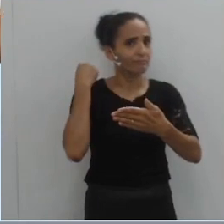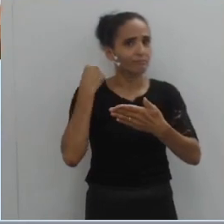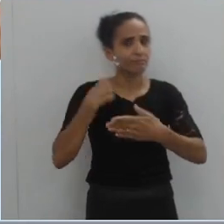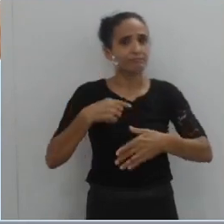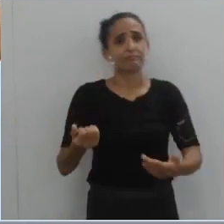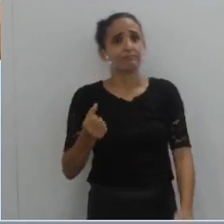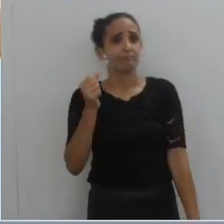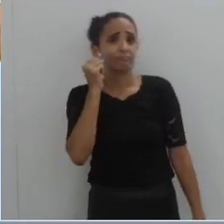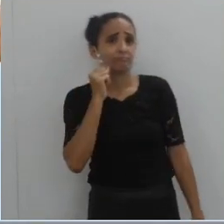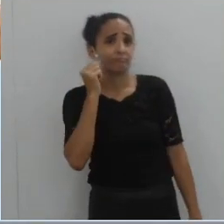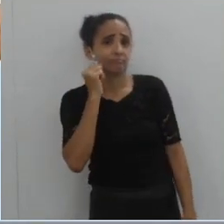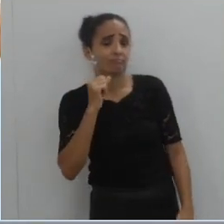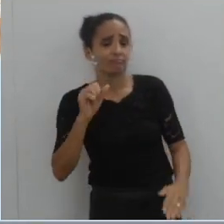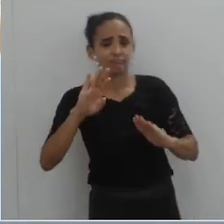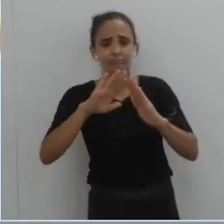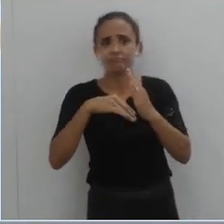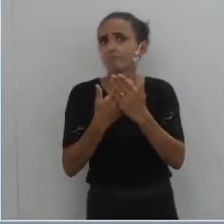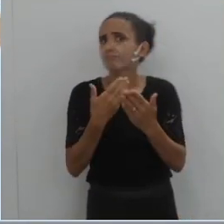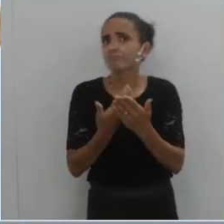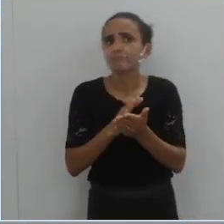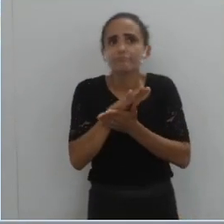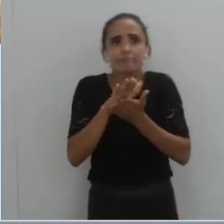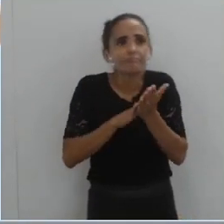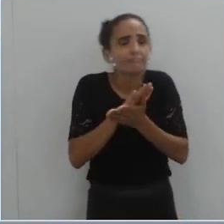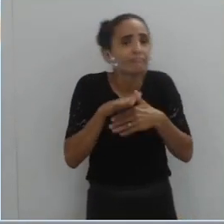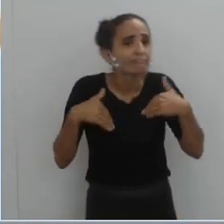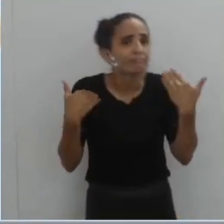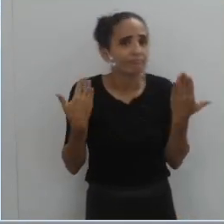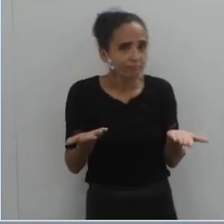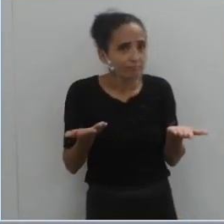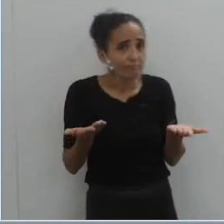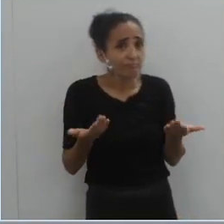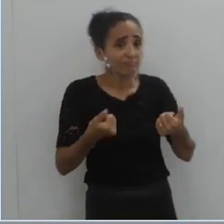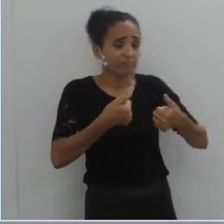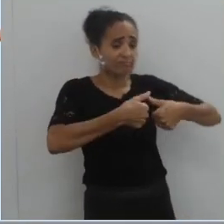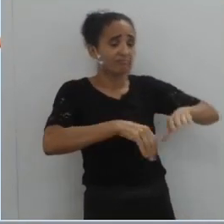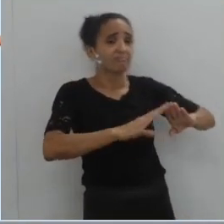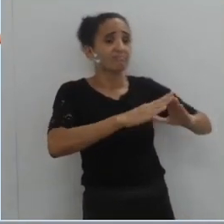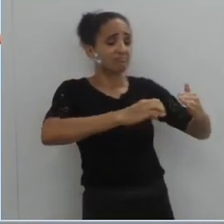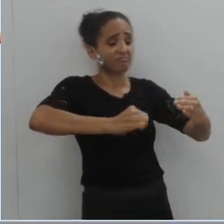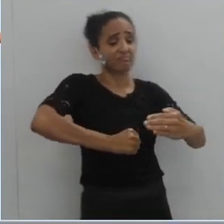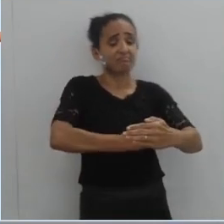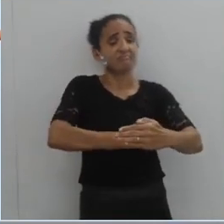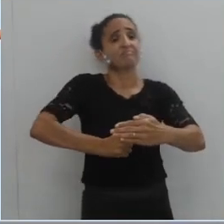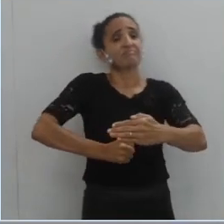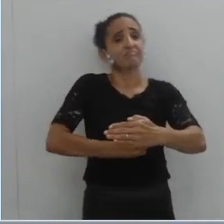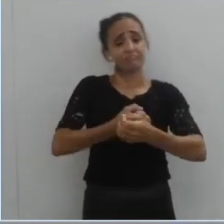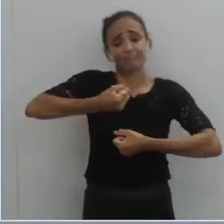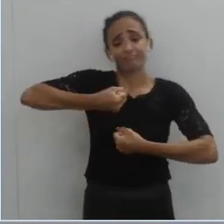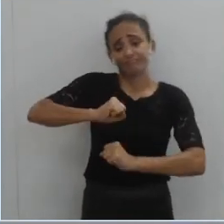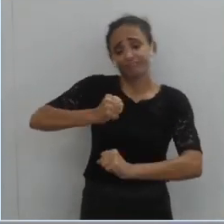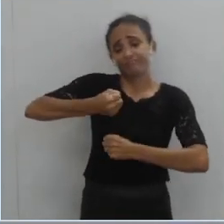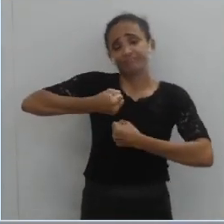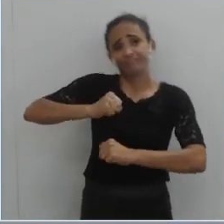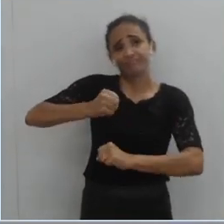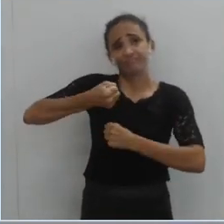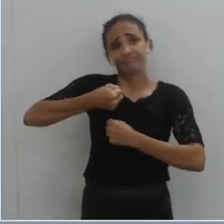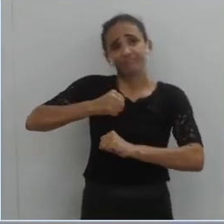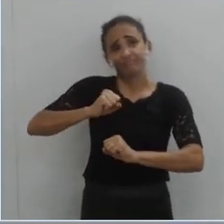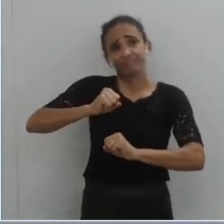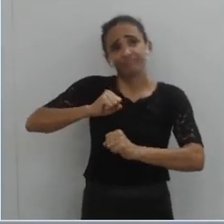mulheres não podiam estudar. A única função que ela tinha era cuidar da casa. Lavar prato,